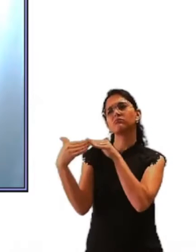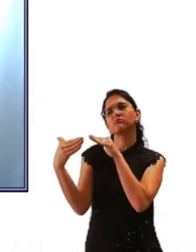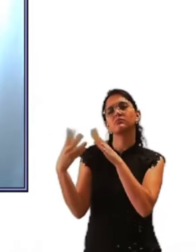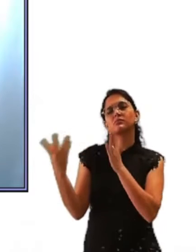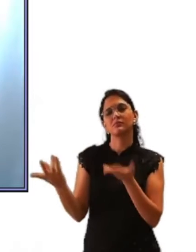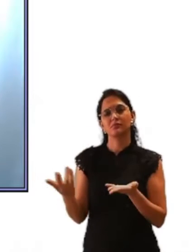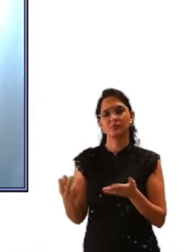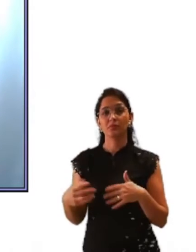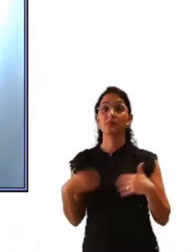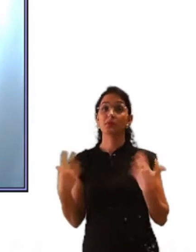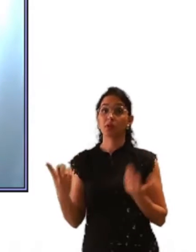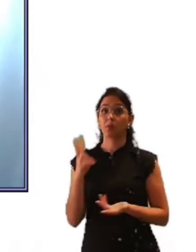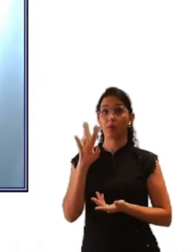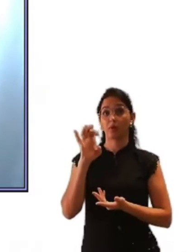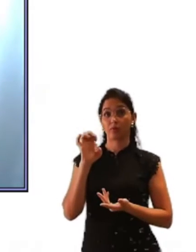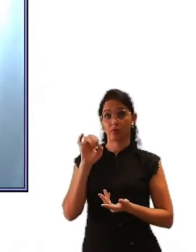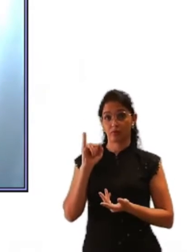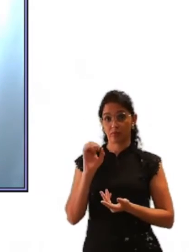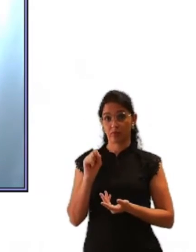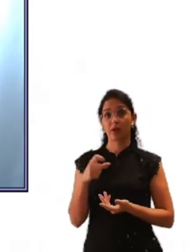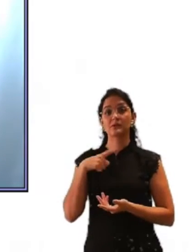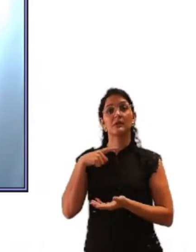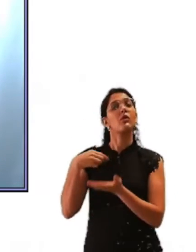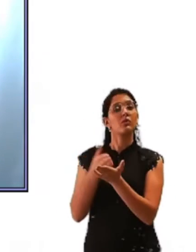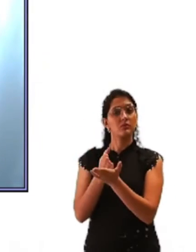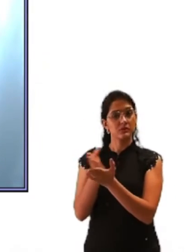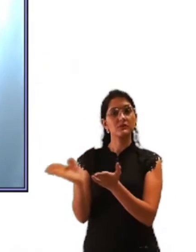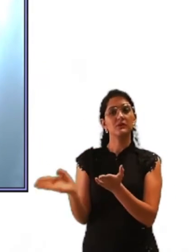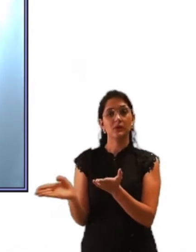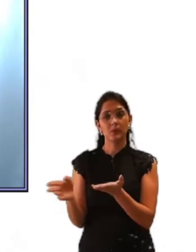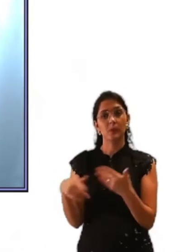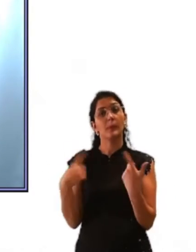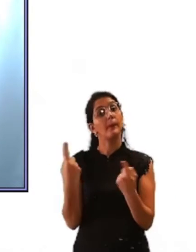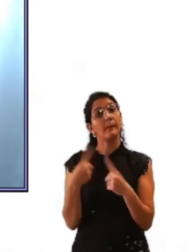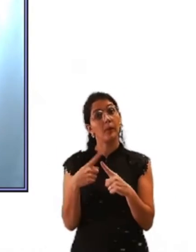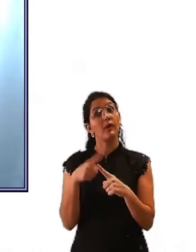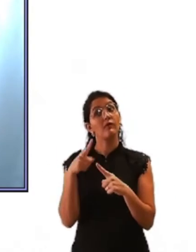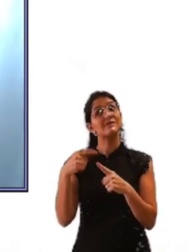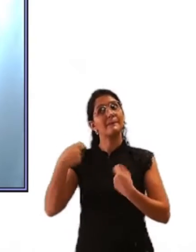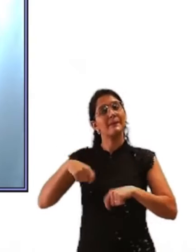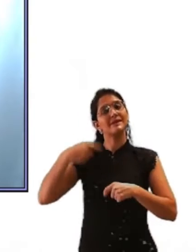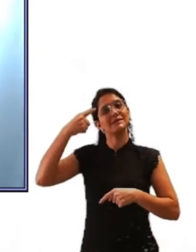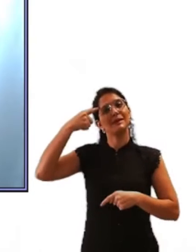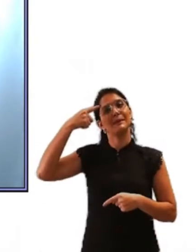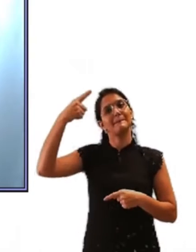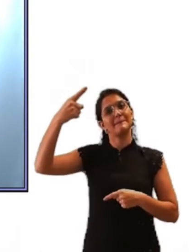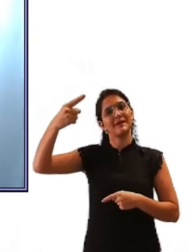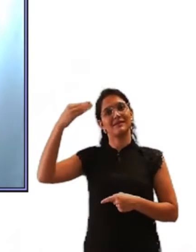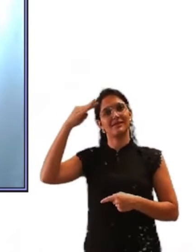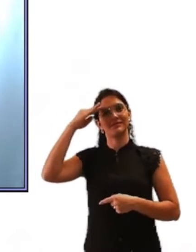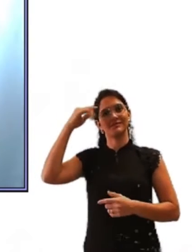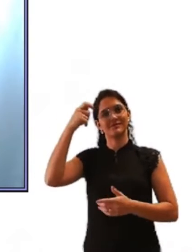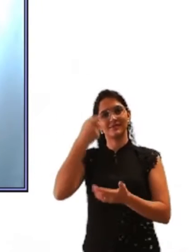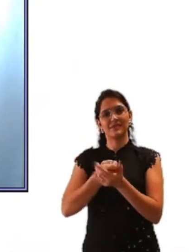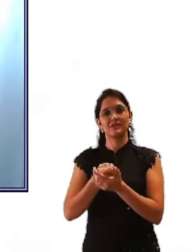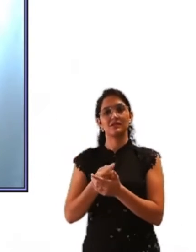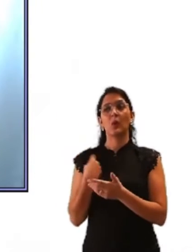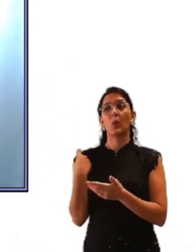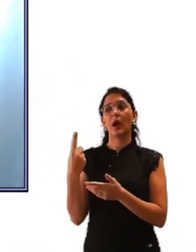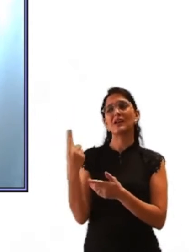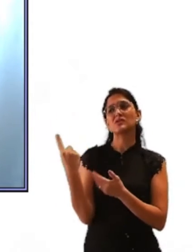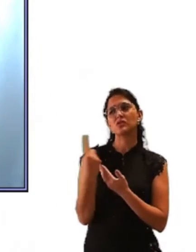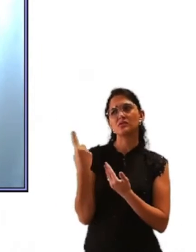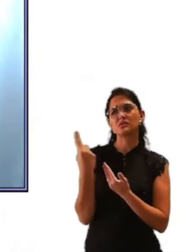é um viés de representatividade. Tem um desvio ali, né? Porque você tem que formar a sua convicção, não é porque aquela pessoa vai ficar sozinha, mas